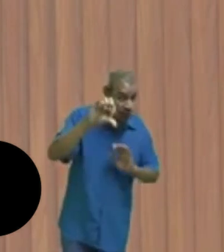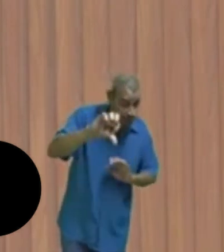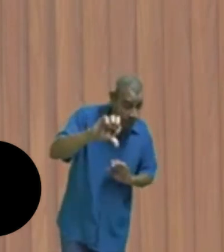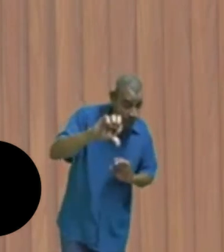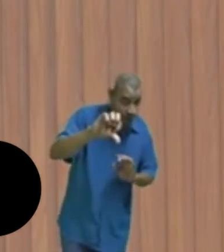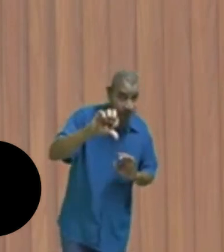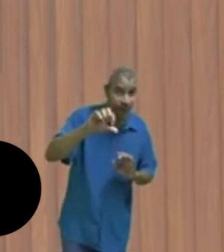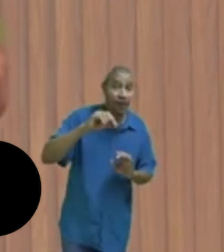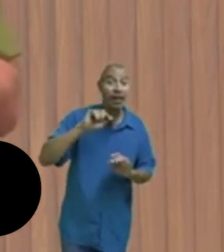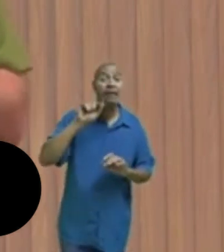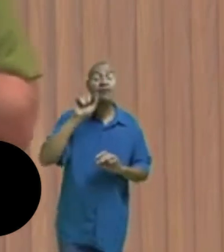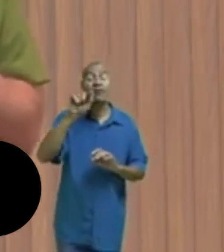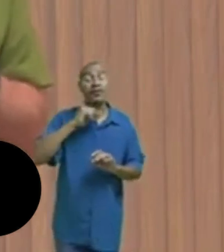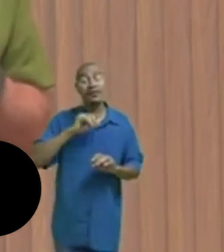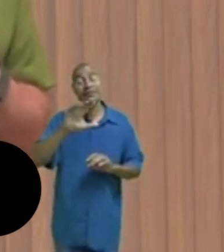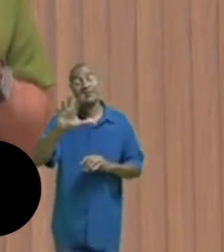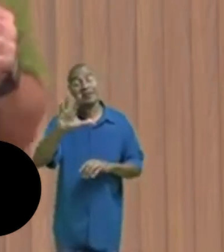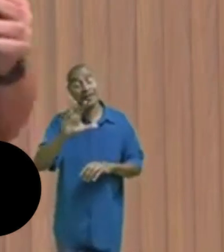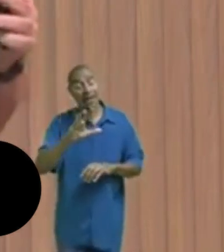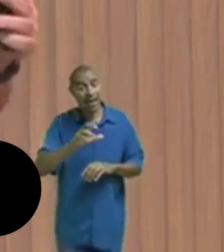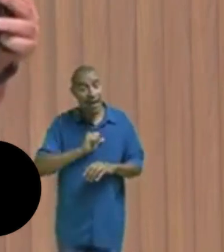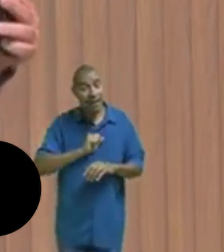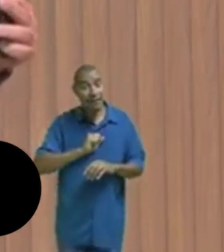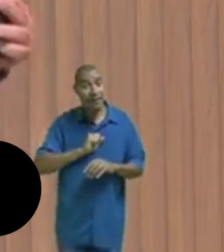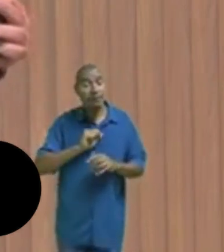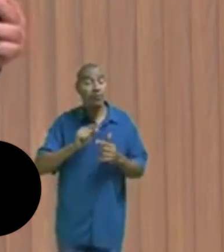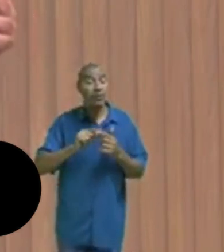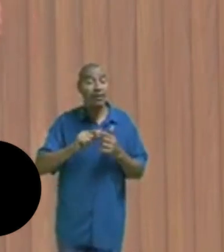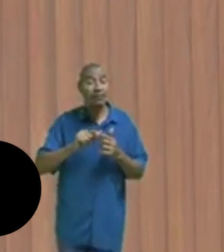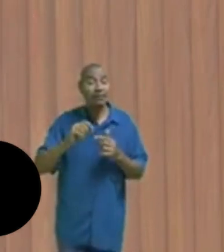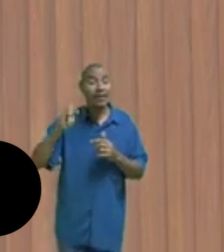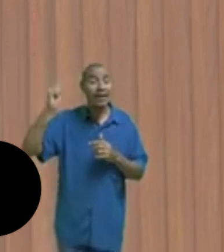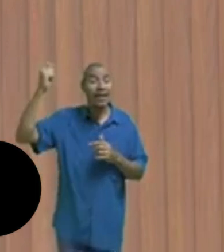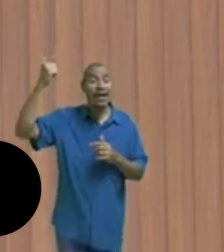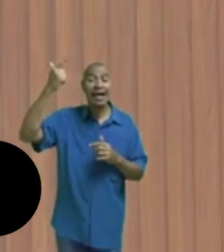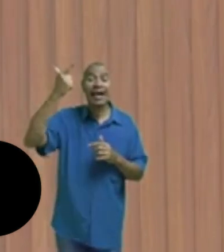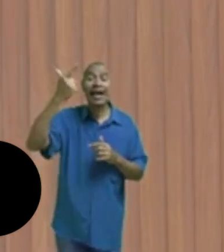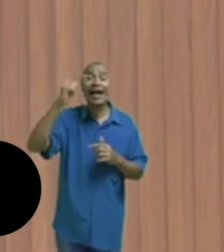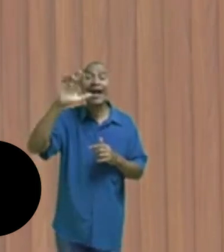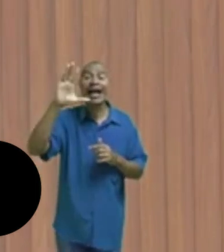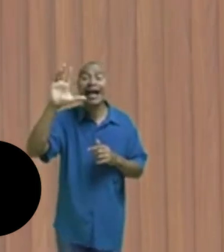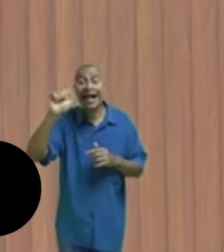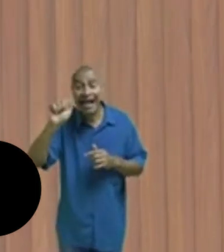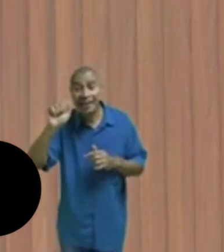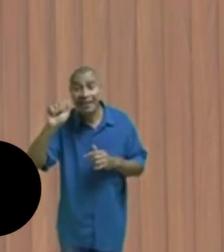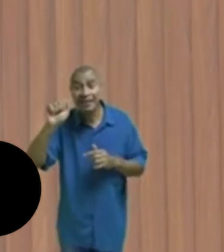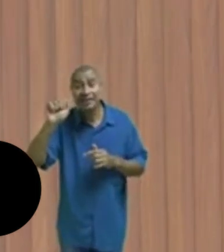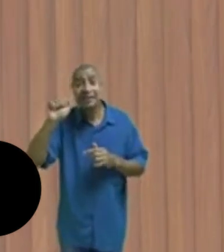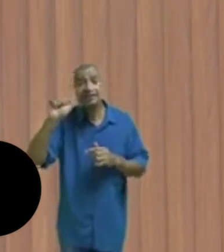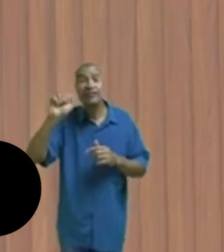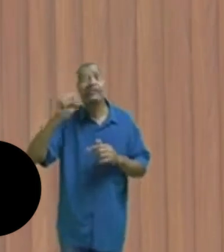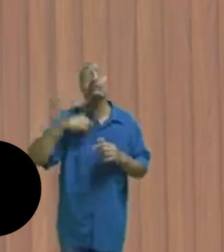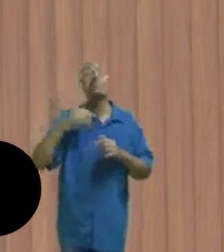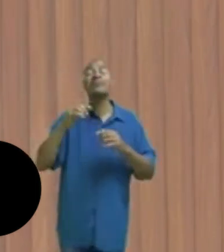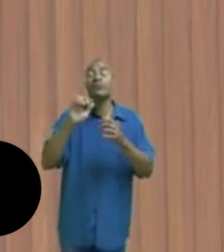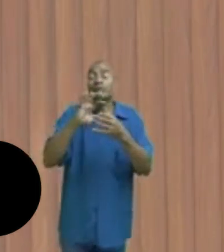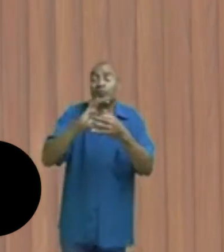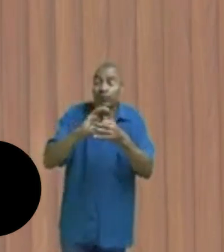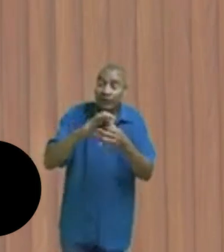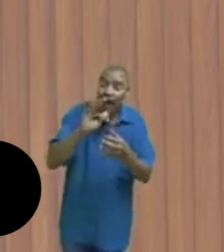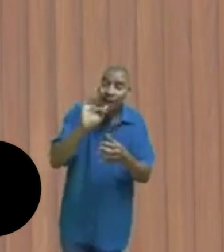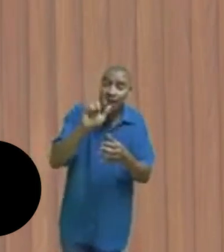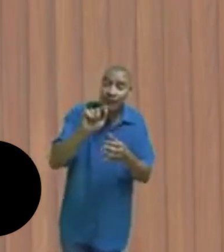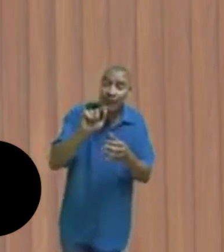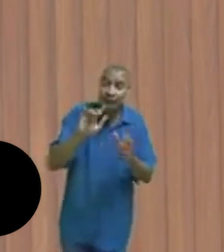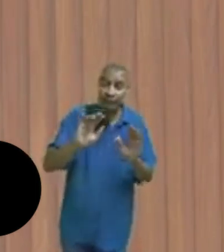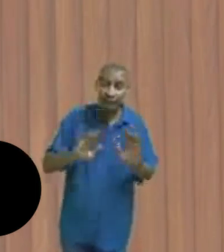Vocês foram salvos pela graça por meio da fé. E isso não vem de vós.